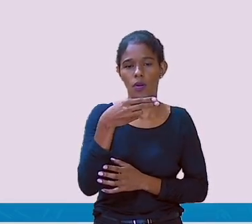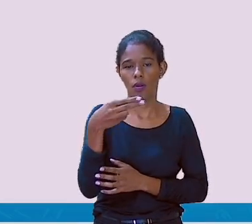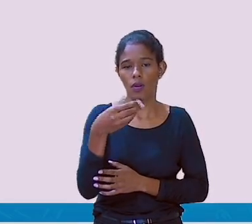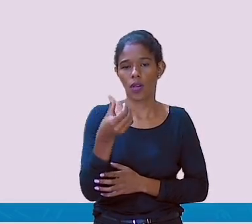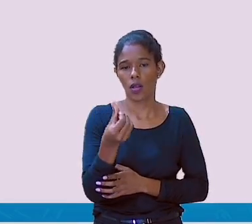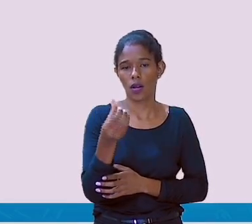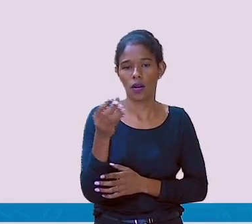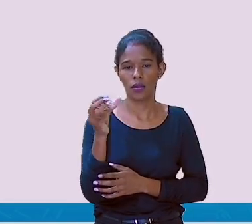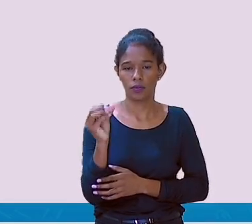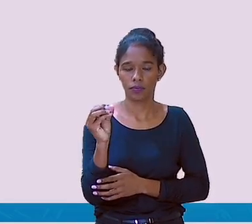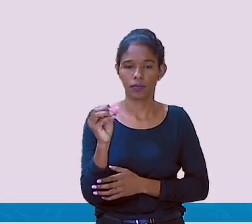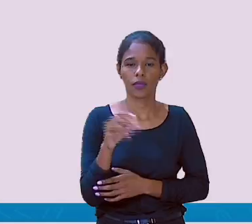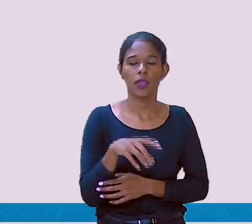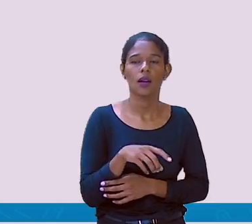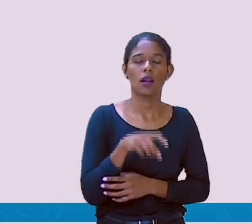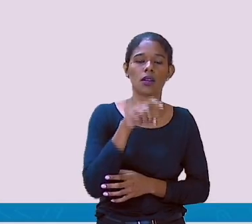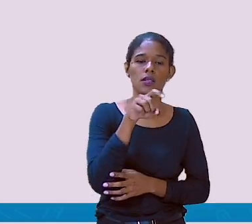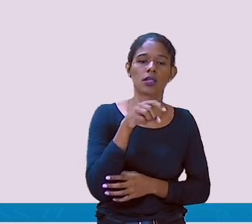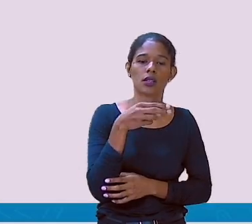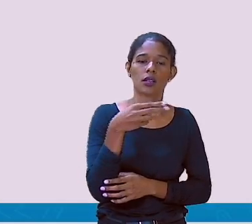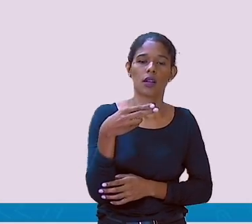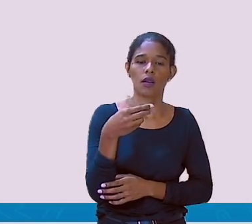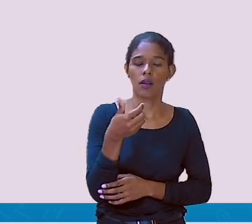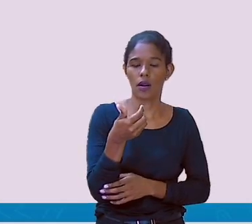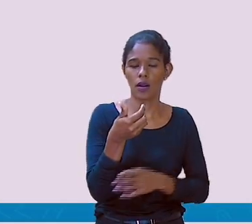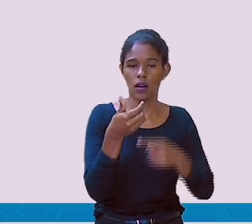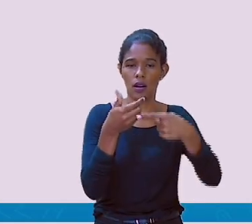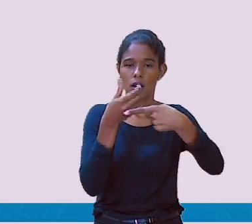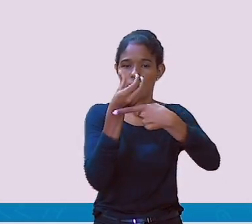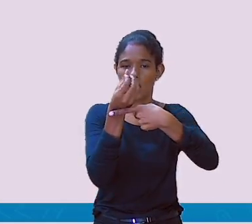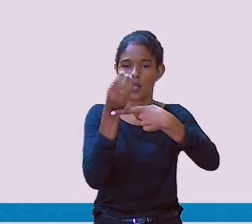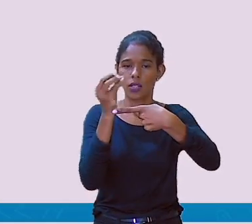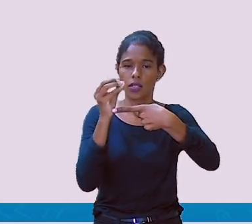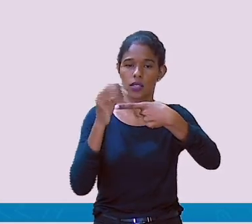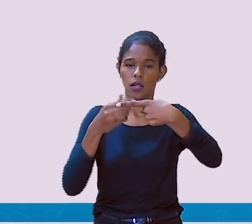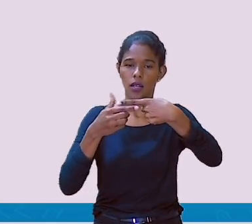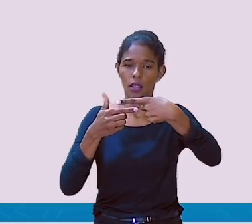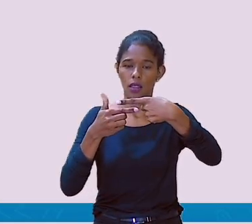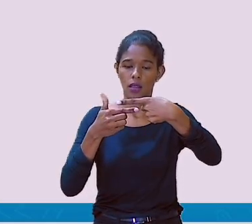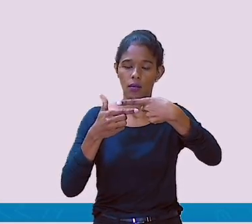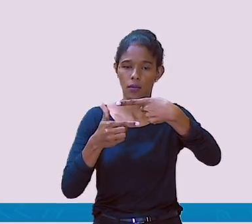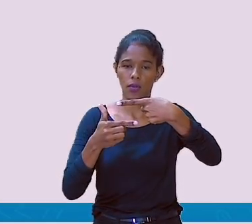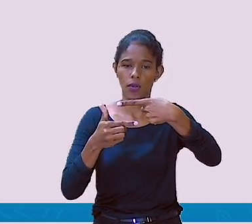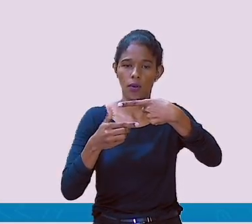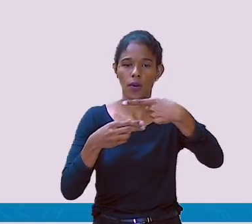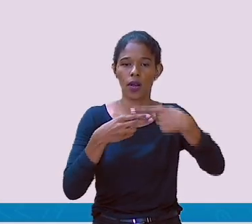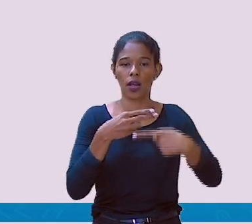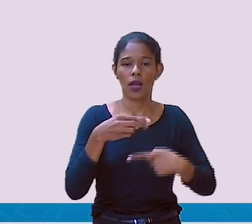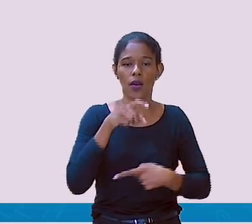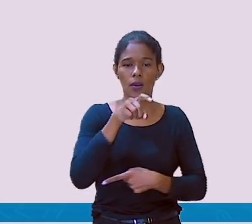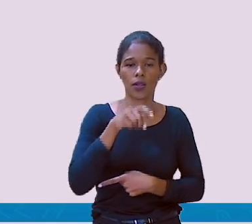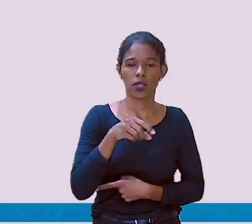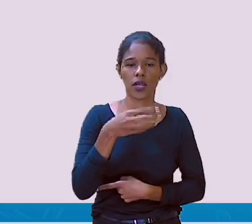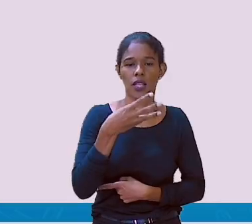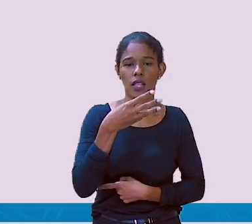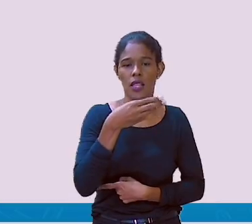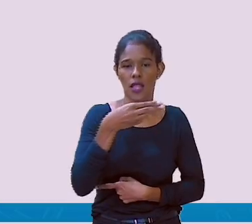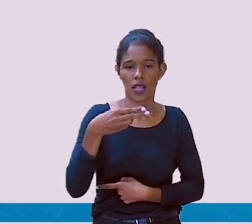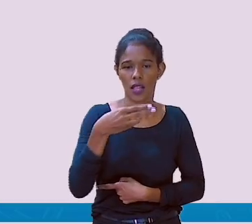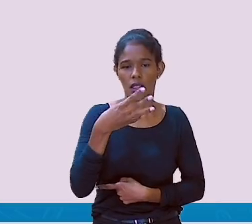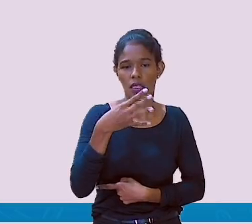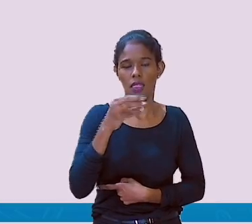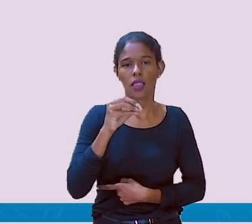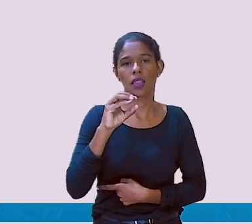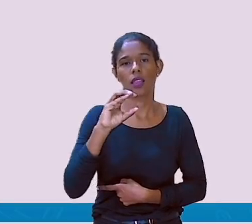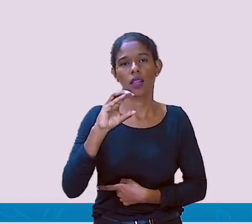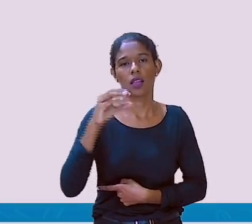que multiplicado por 2 que dá 60? 30. 30 centímetros. Mas só,